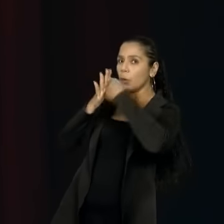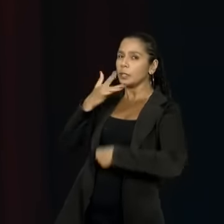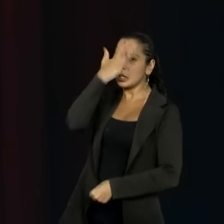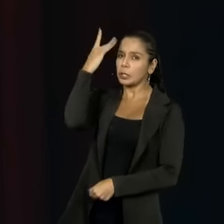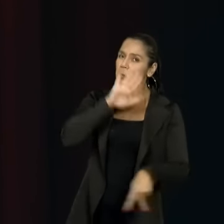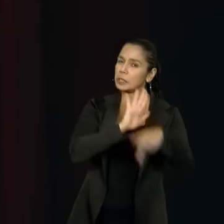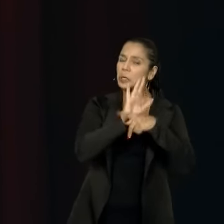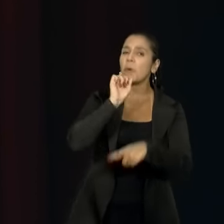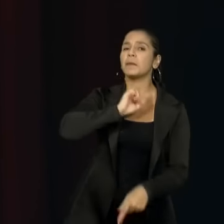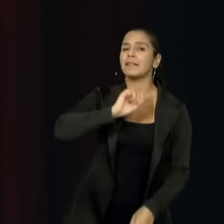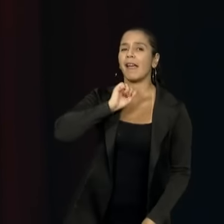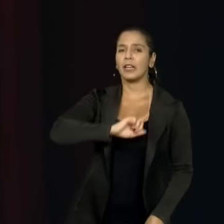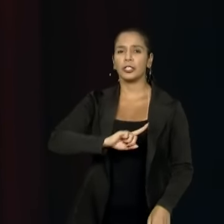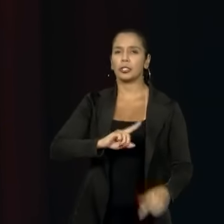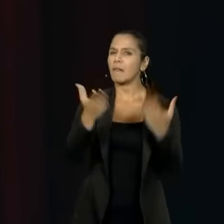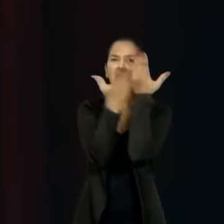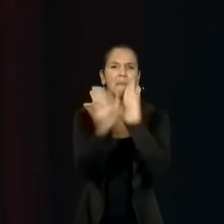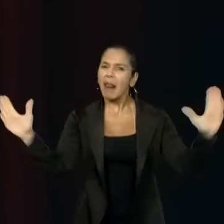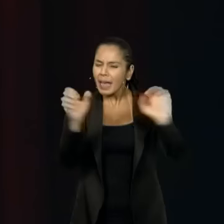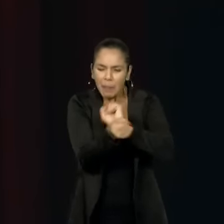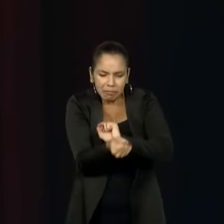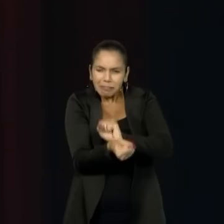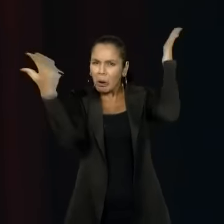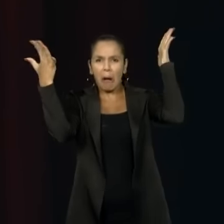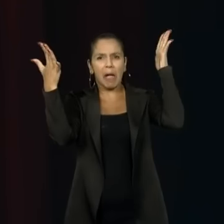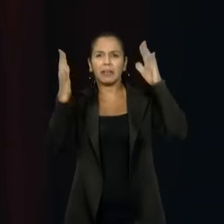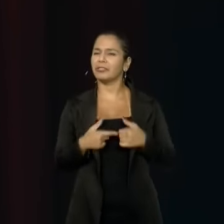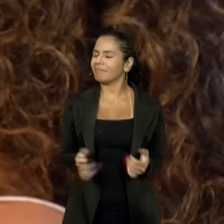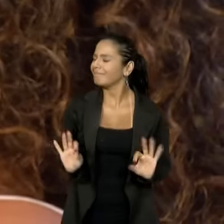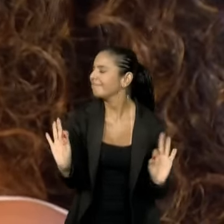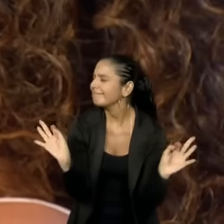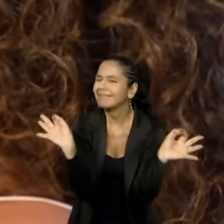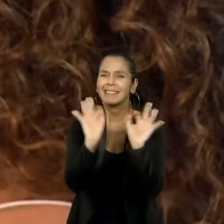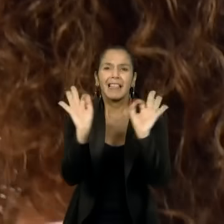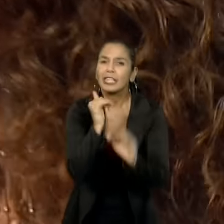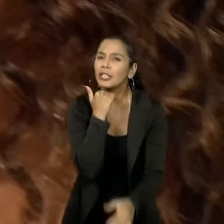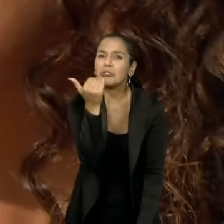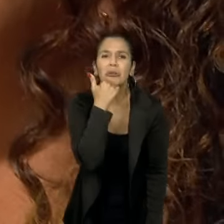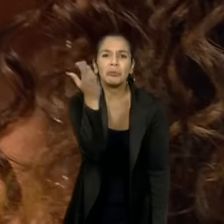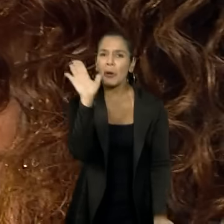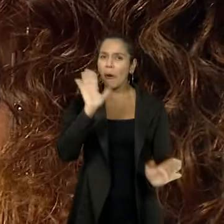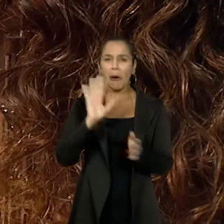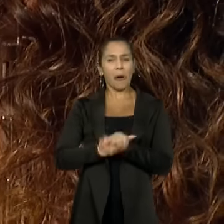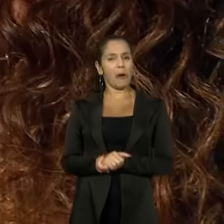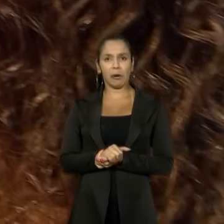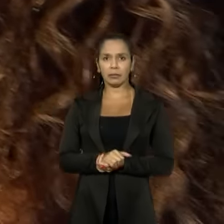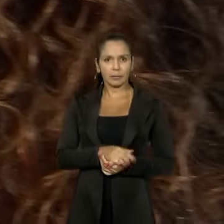Fora a luta dos inconfidentes, pela quebra das correntes, nada